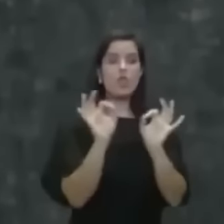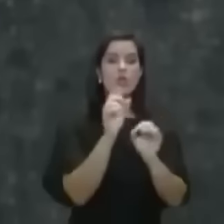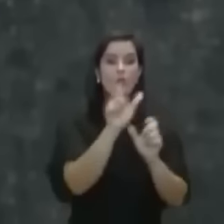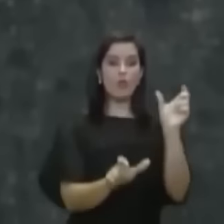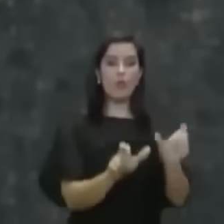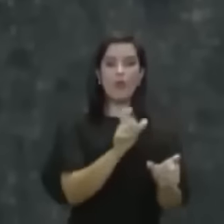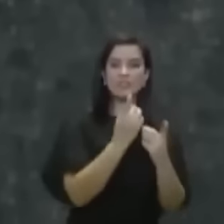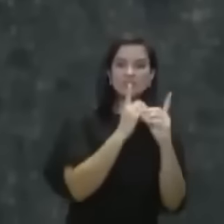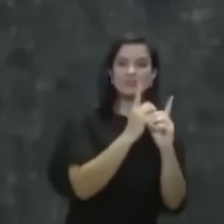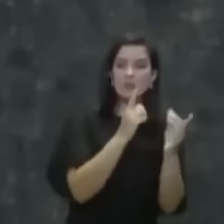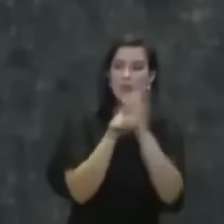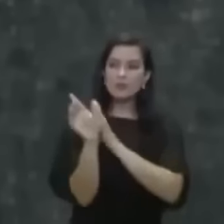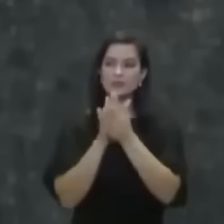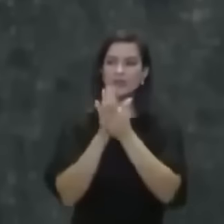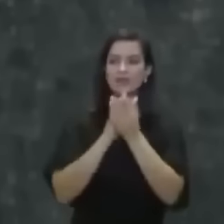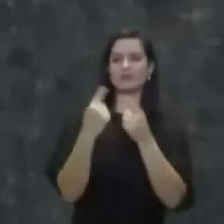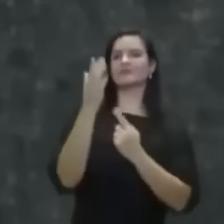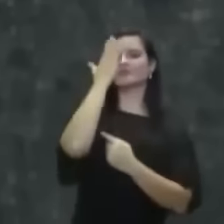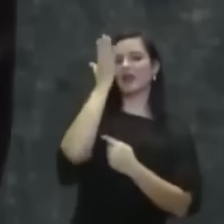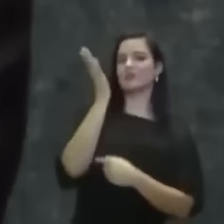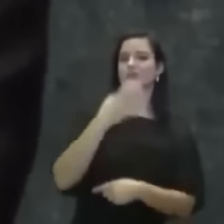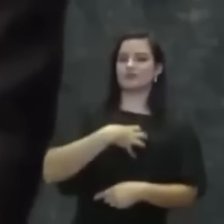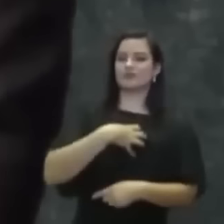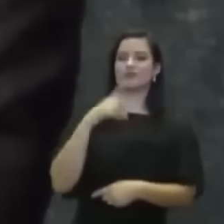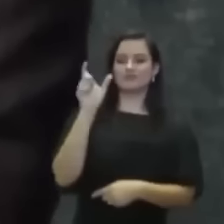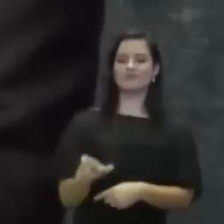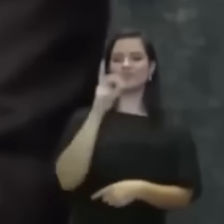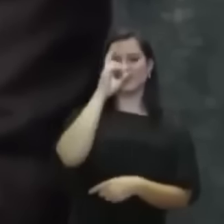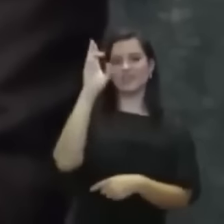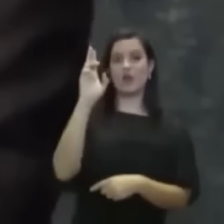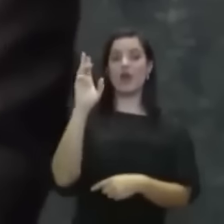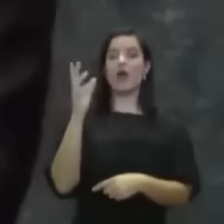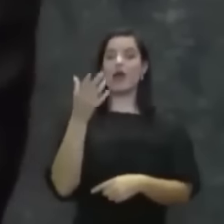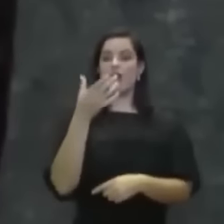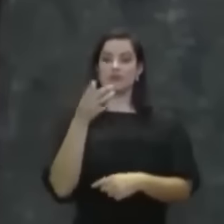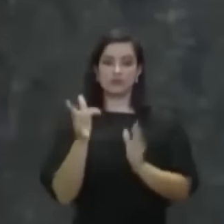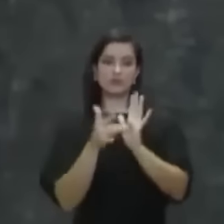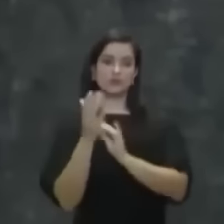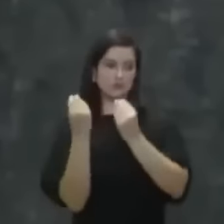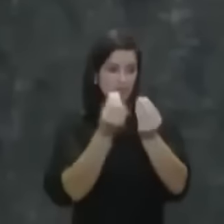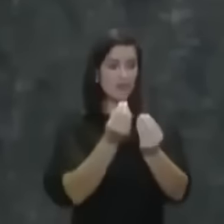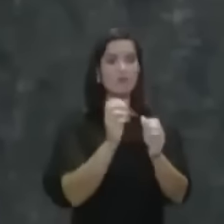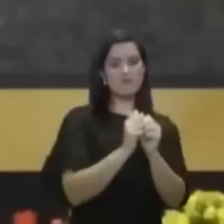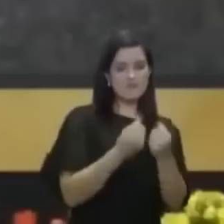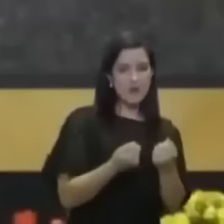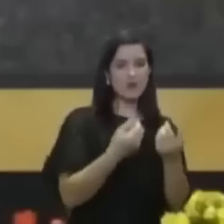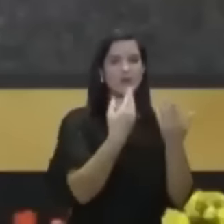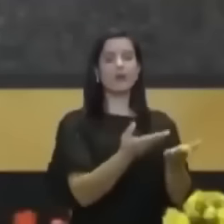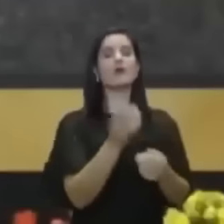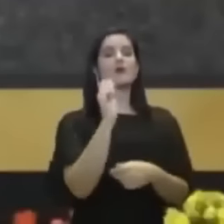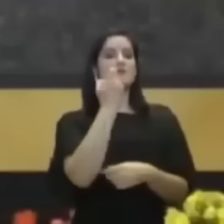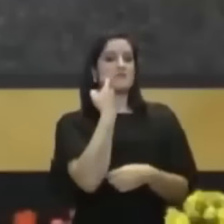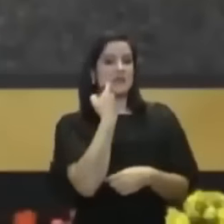tu? Porque sabiam que era o Senhor. Viu Jesus, tomou o pão e lhes deu, e de igual modo o peixe. E já era esta a terceira vez